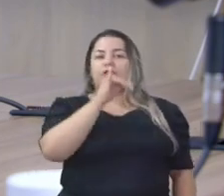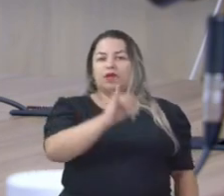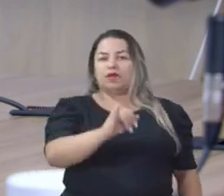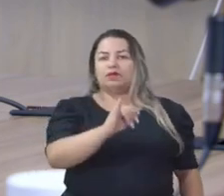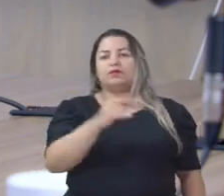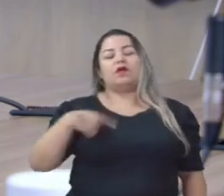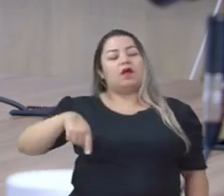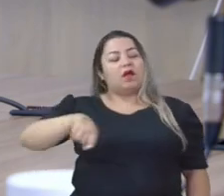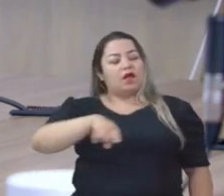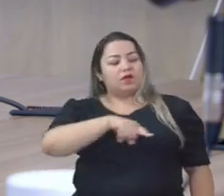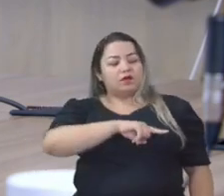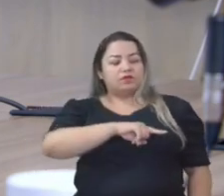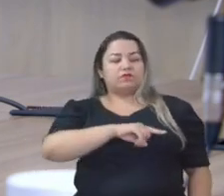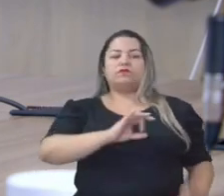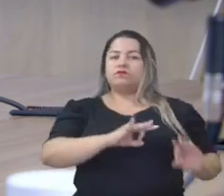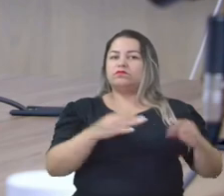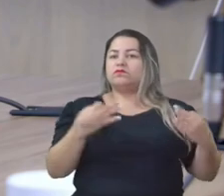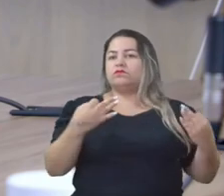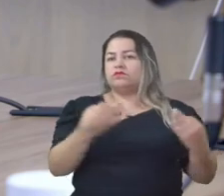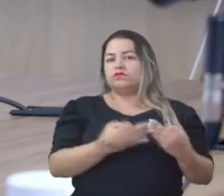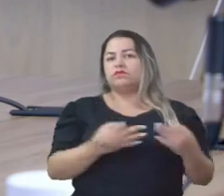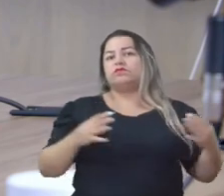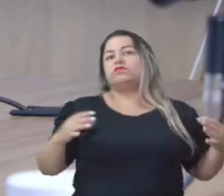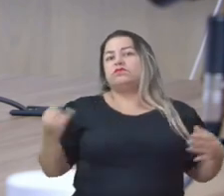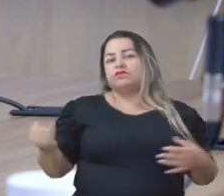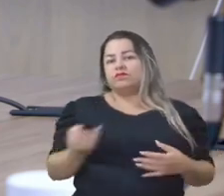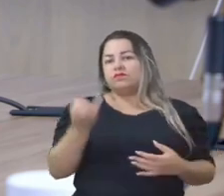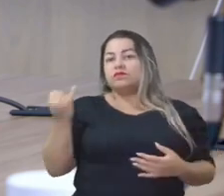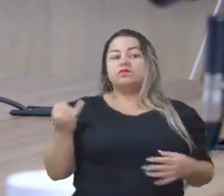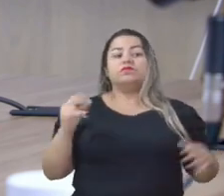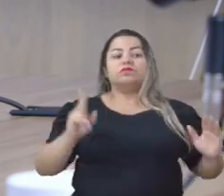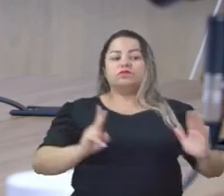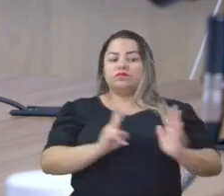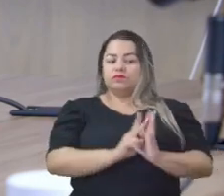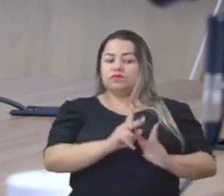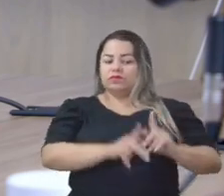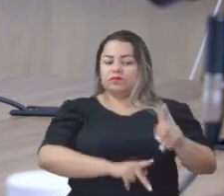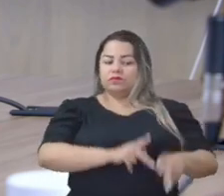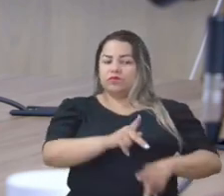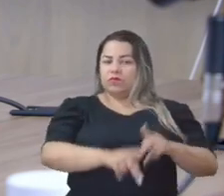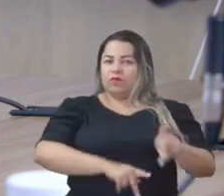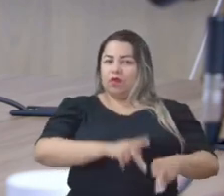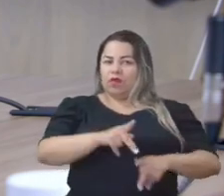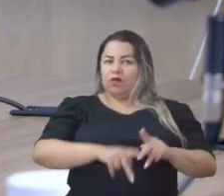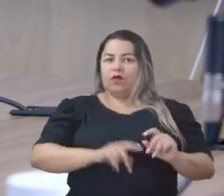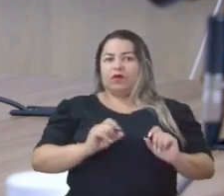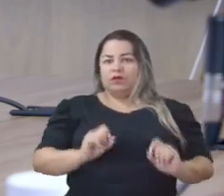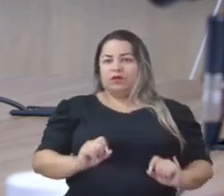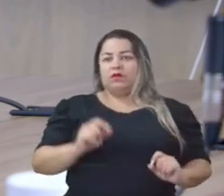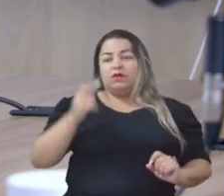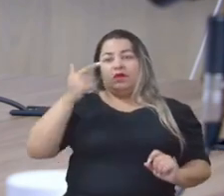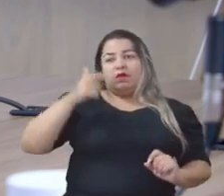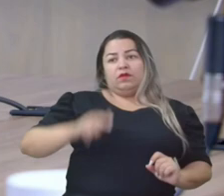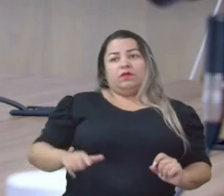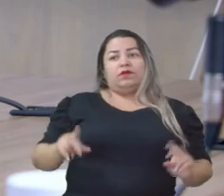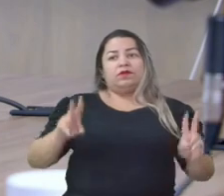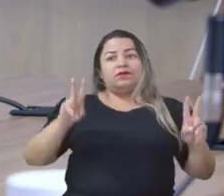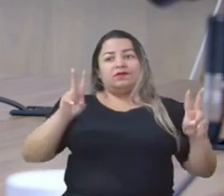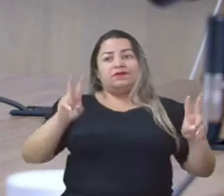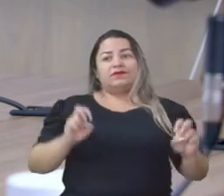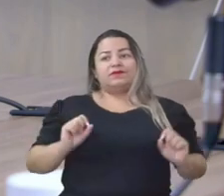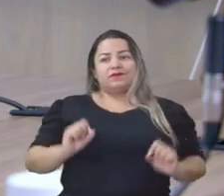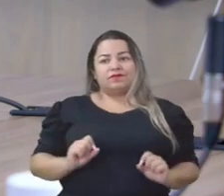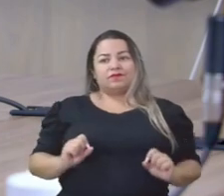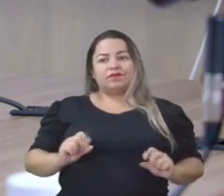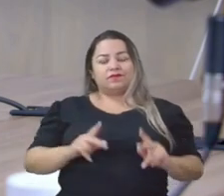a nossa linhagem, e a linhagem ela é muito importante para o meu povo em específico, porque aí eu vou trazer assuntos bem técnicos assim